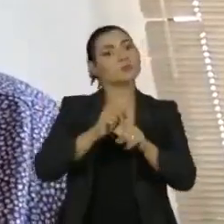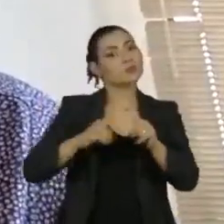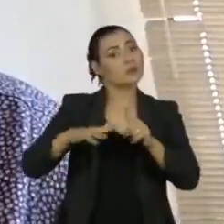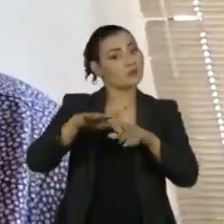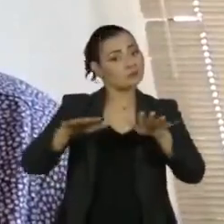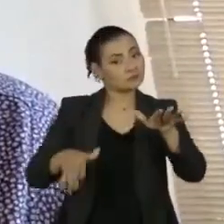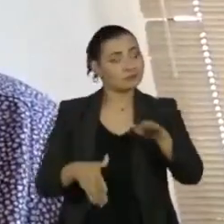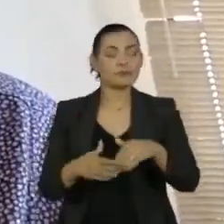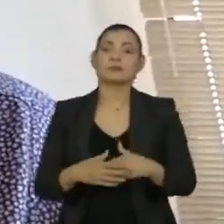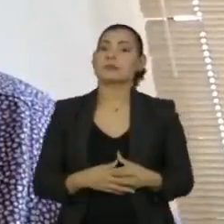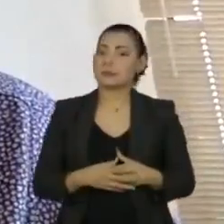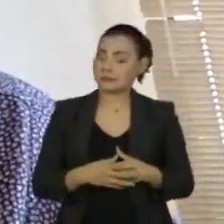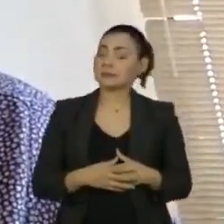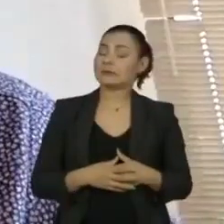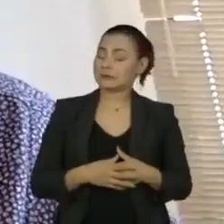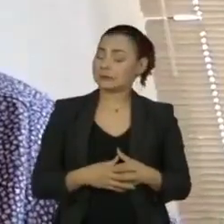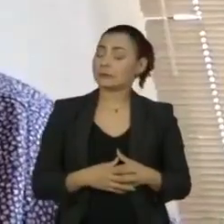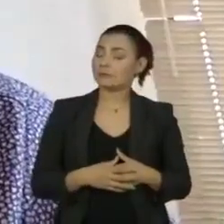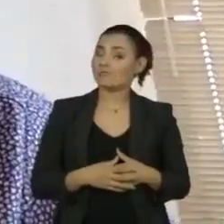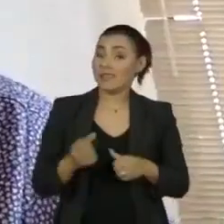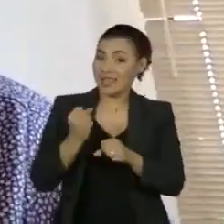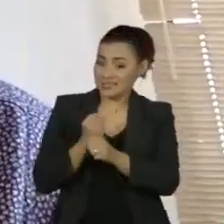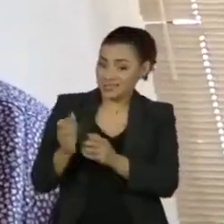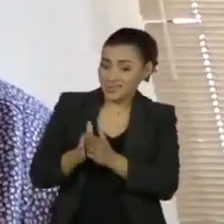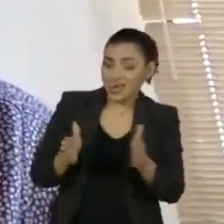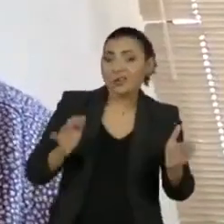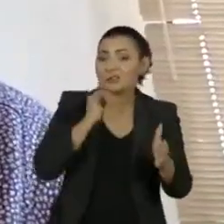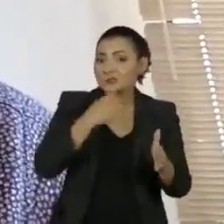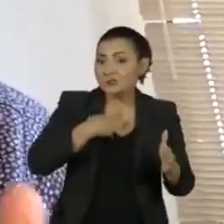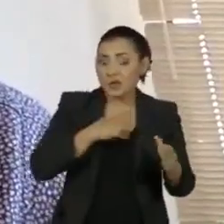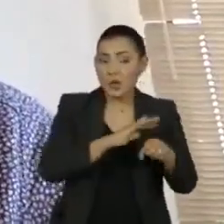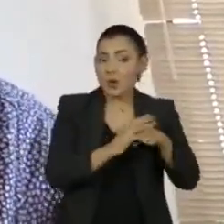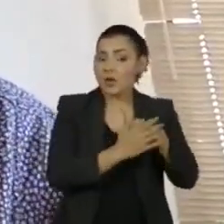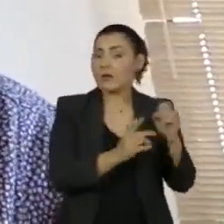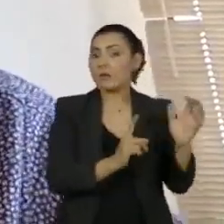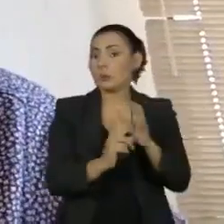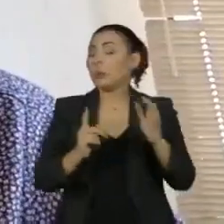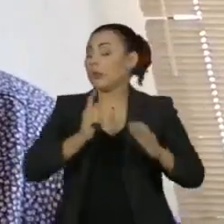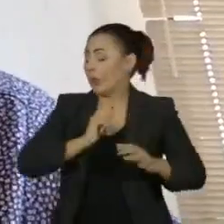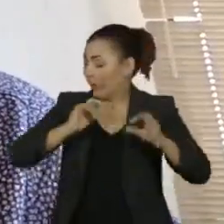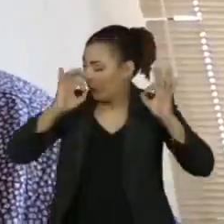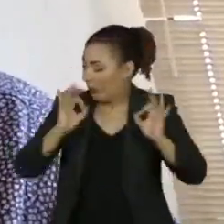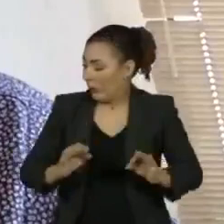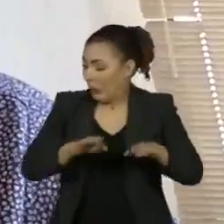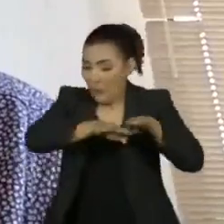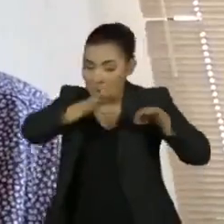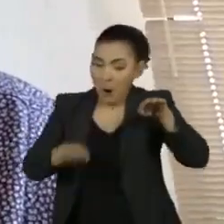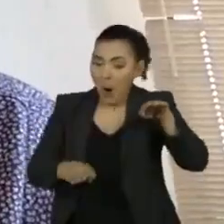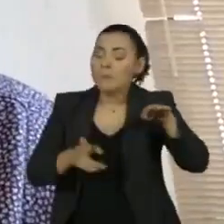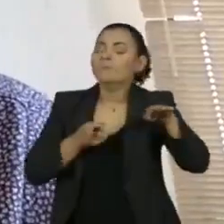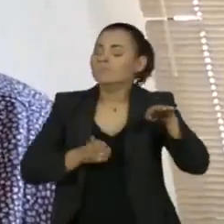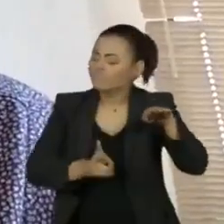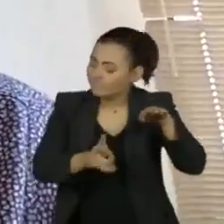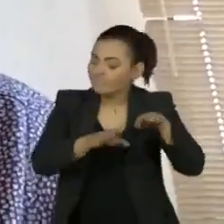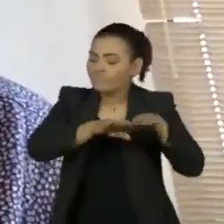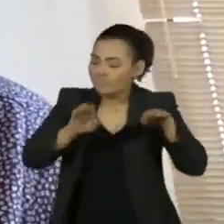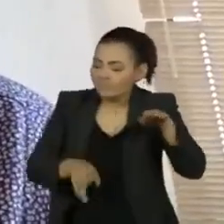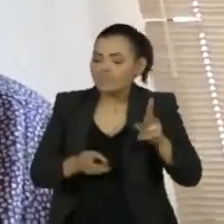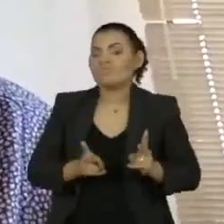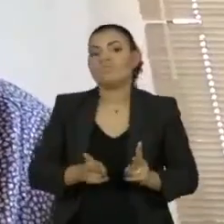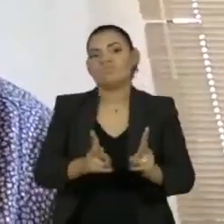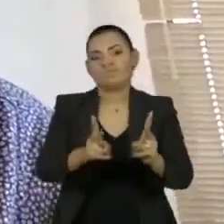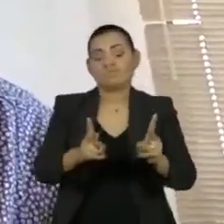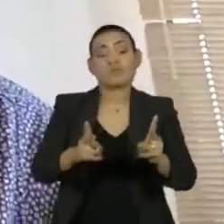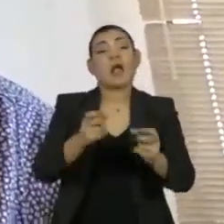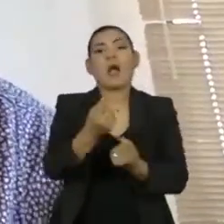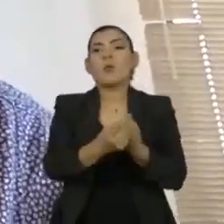sociais. Joyce, devemos nos lembrar que este ano, infelizmente, nós passamos pela pandemia e ainda estamos enfrentando a mesma. E